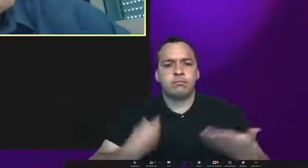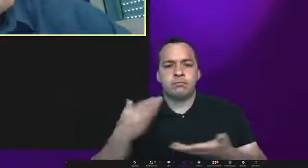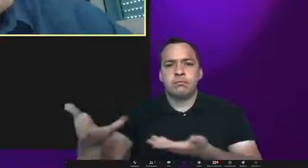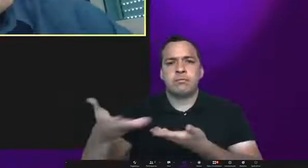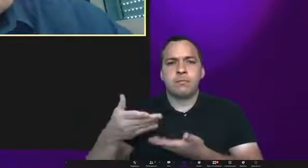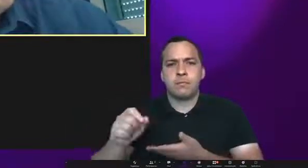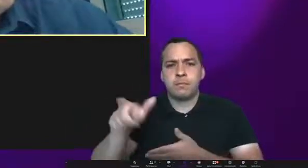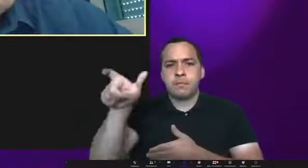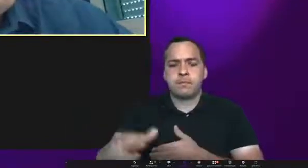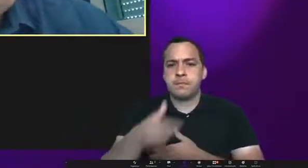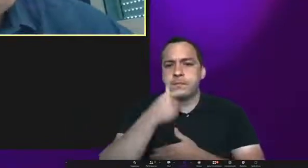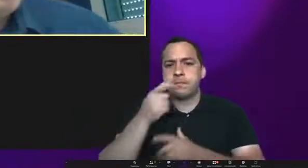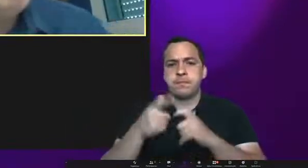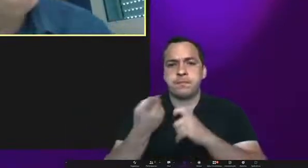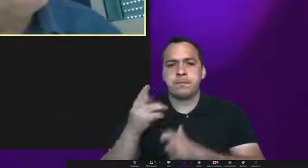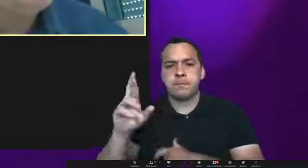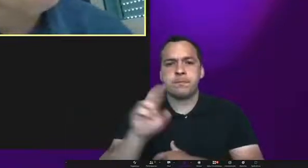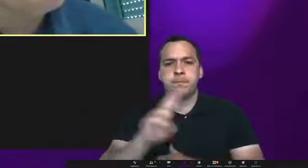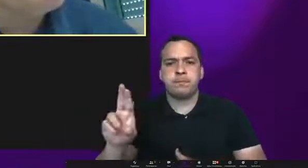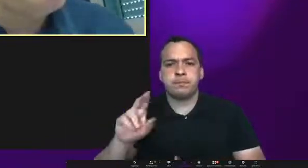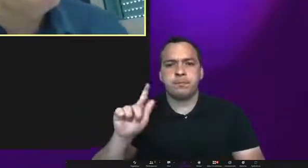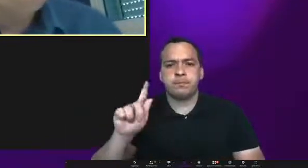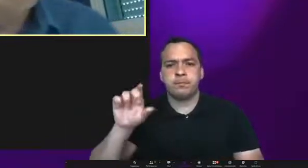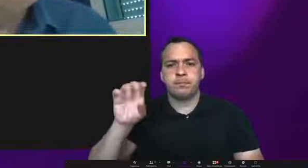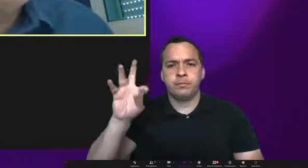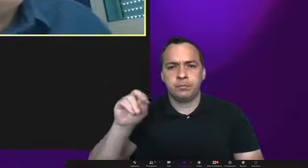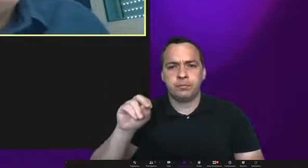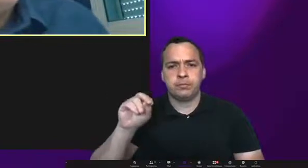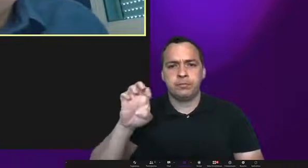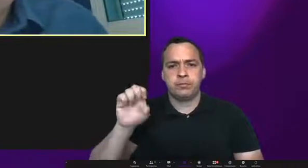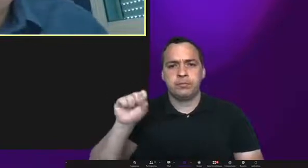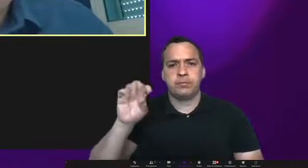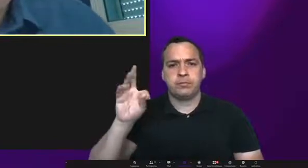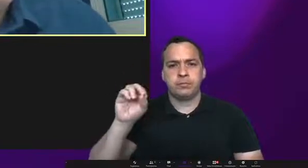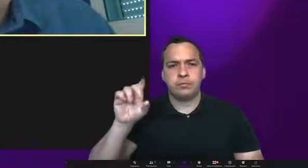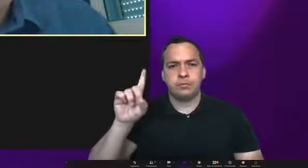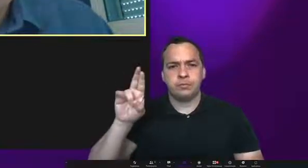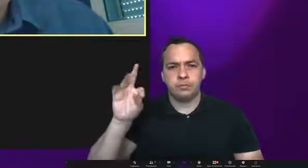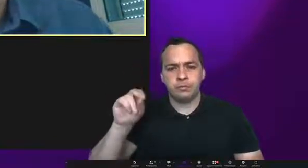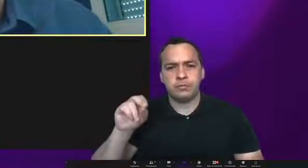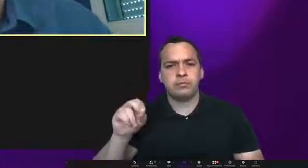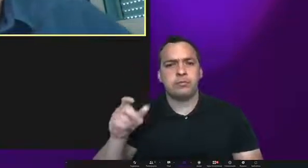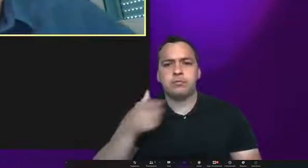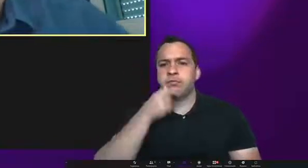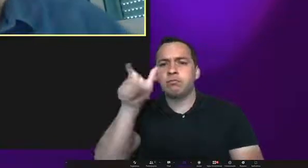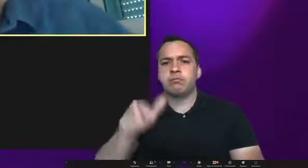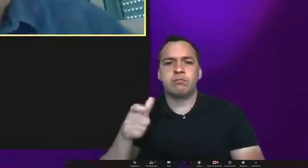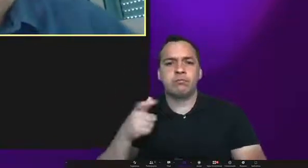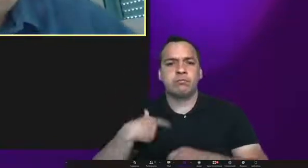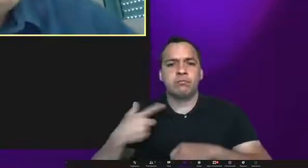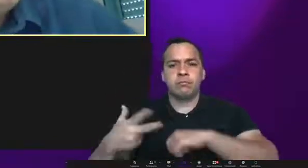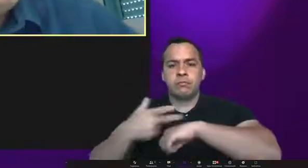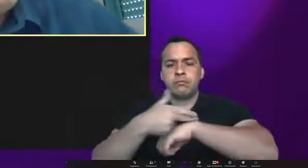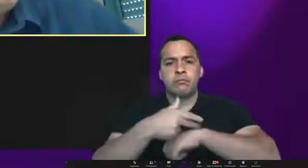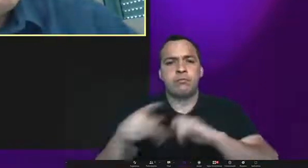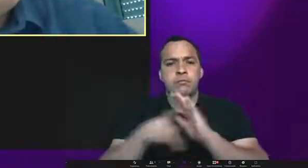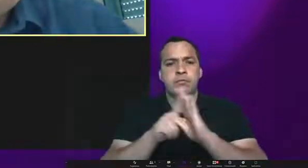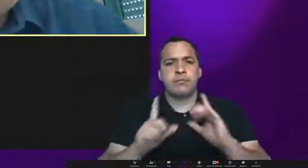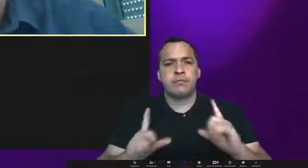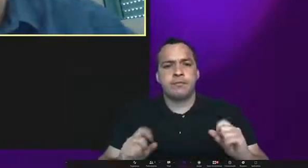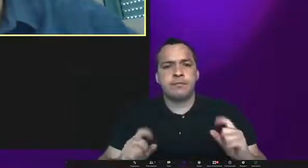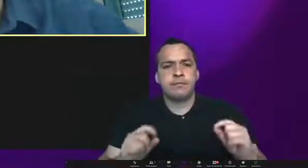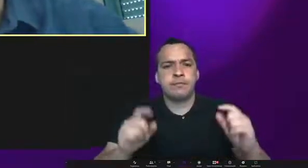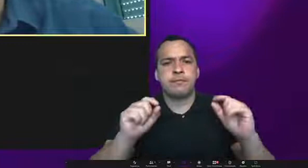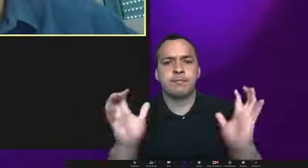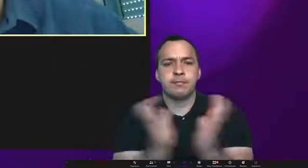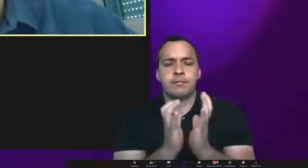doutor Gustavo Stoduto. O doutor Gustavo é cirurgião oncológico do Grupo